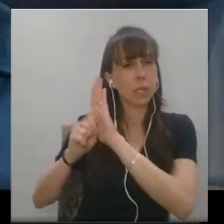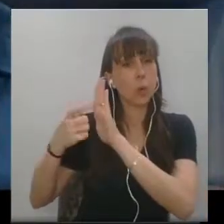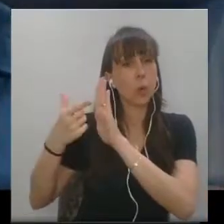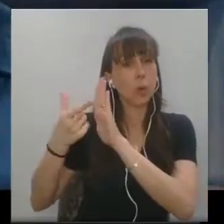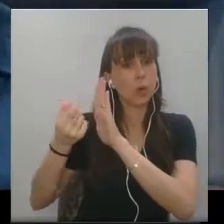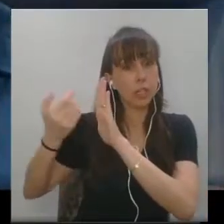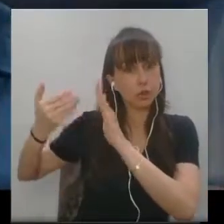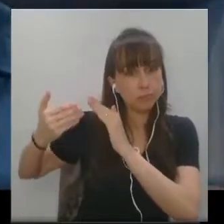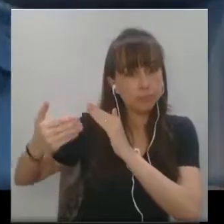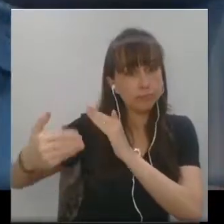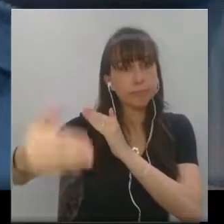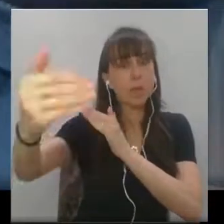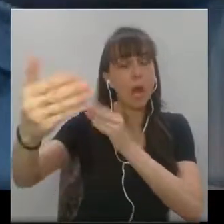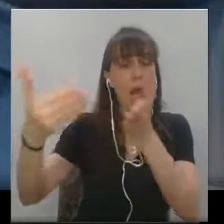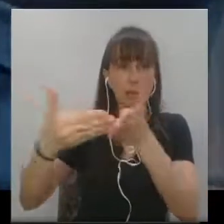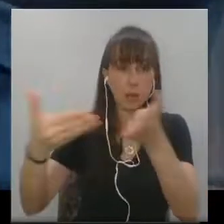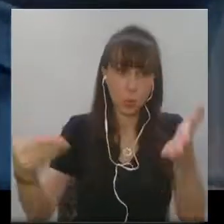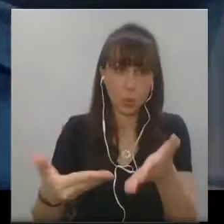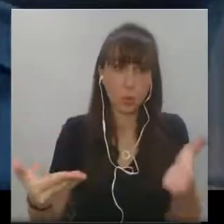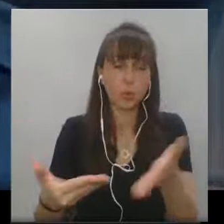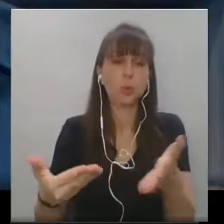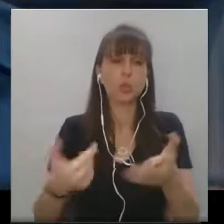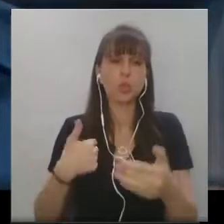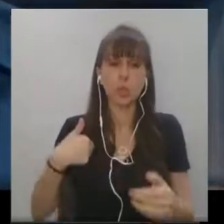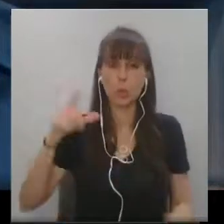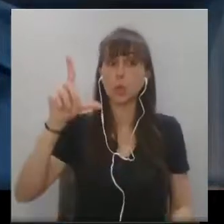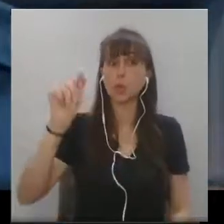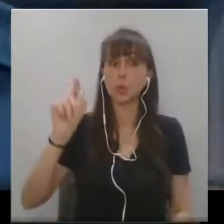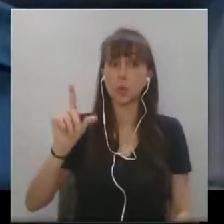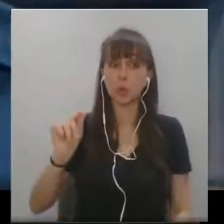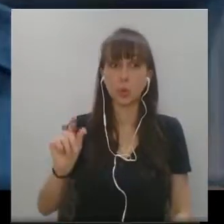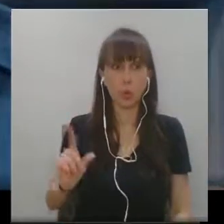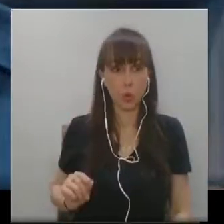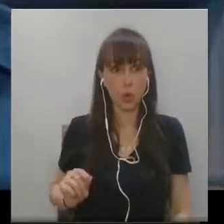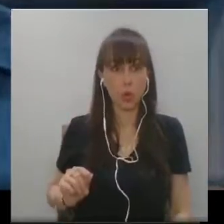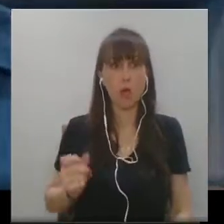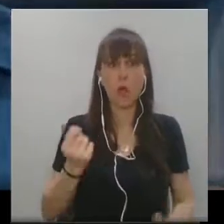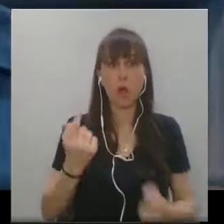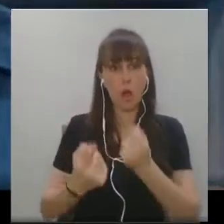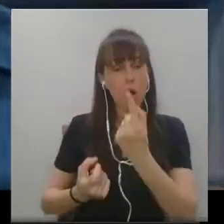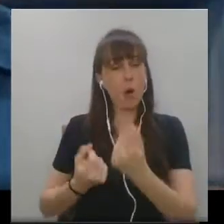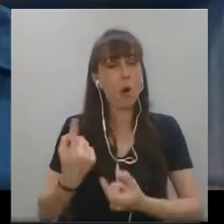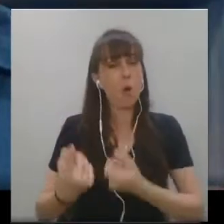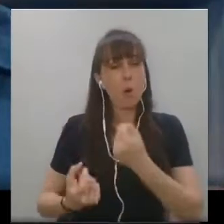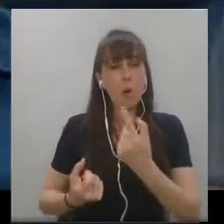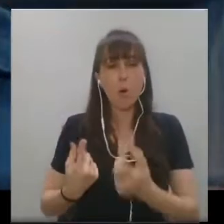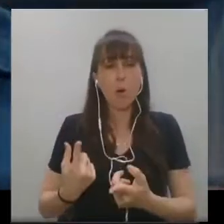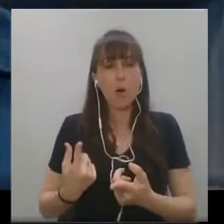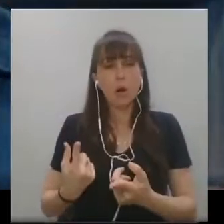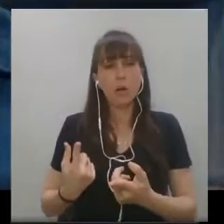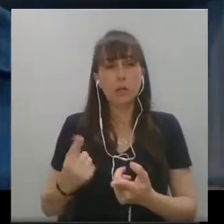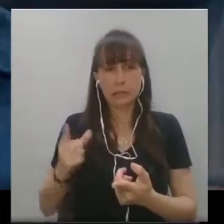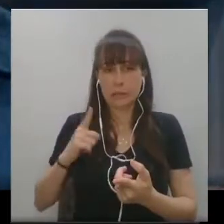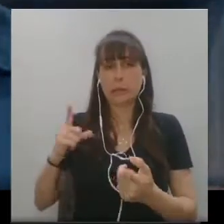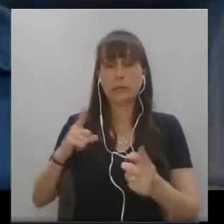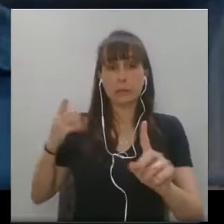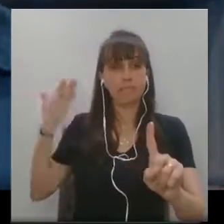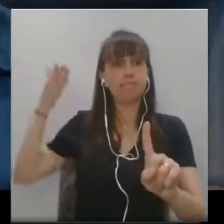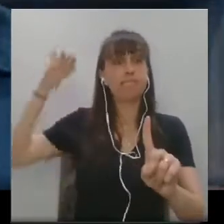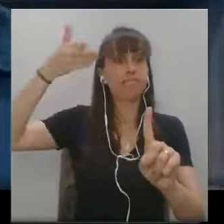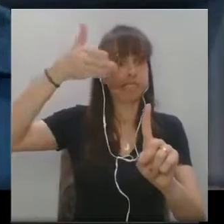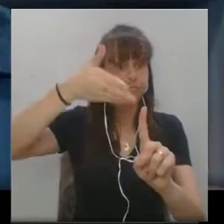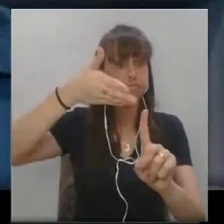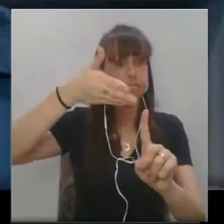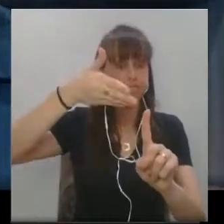até hoje, eu pude selecionar aquelas que eram mais, comentadas, que eram mais referenciadas e tidas